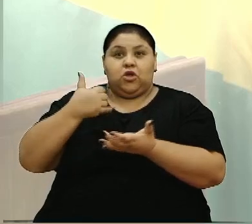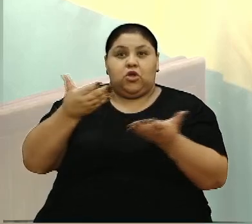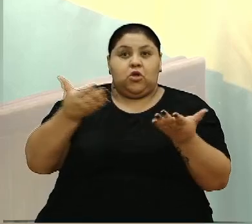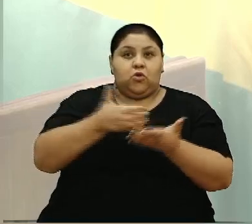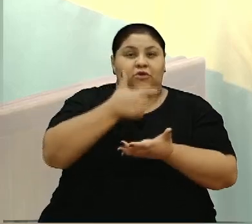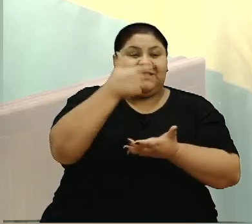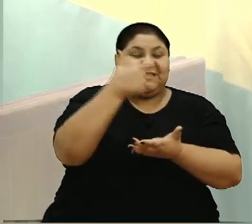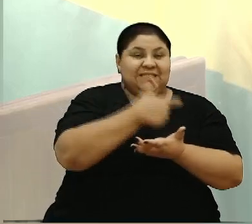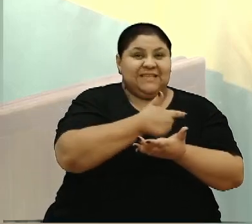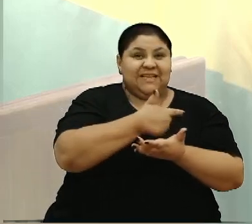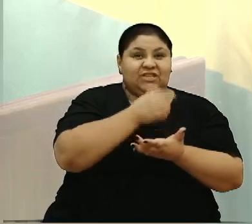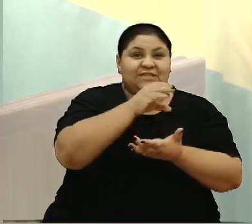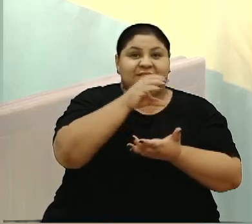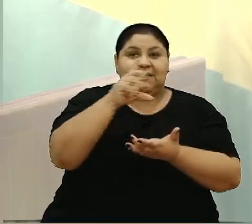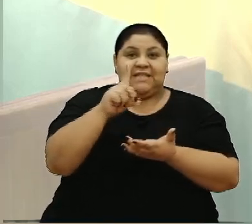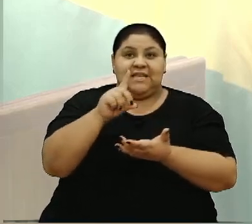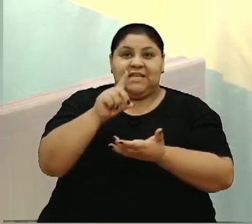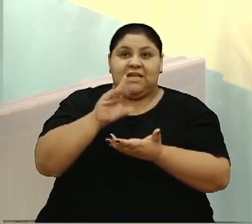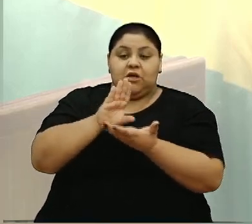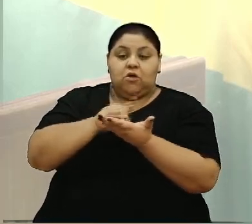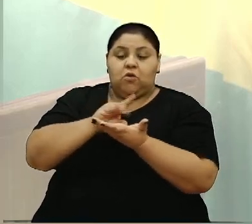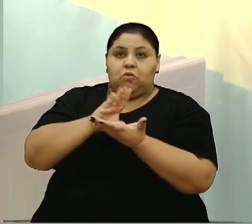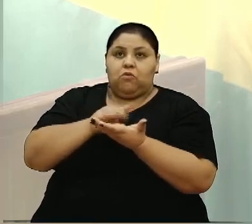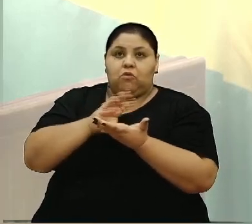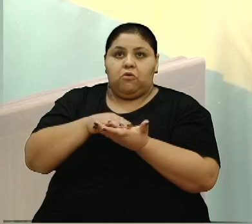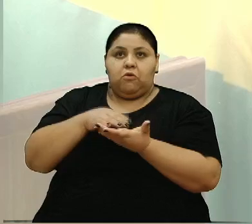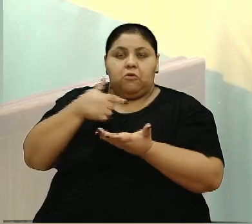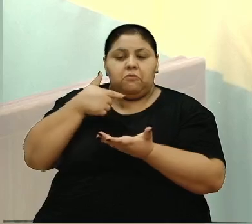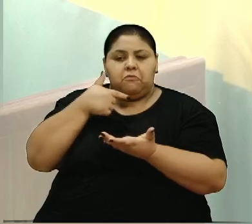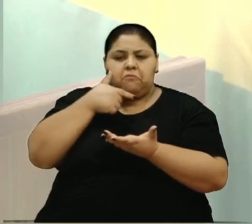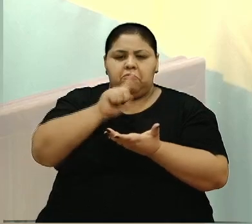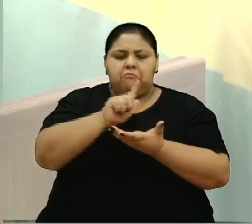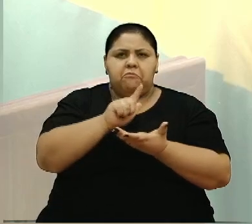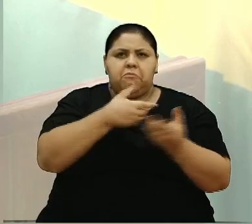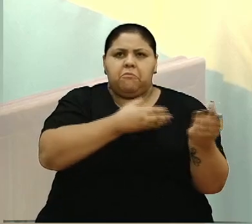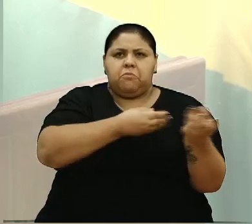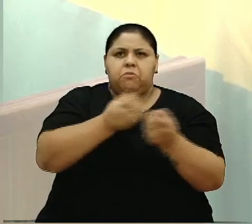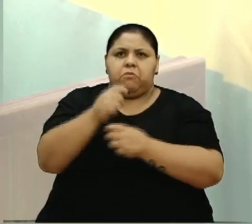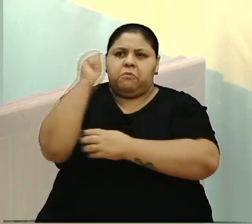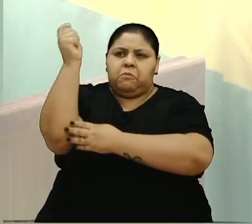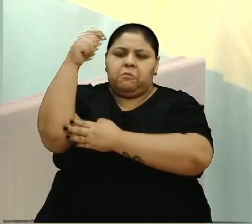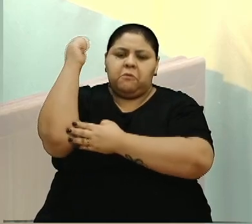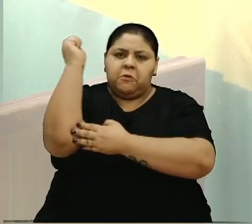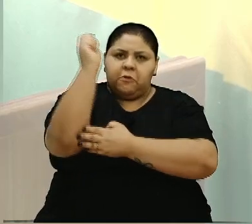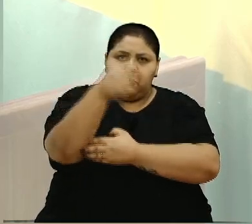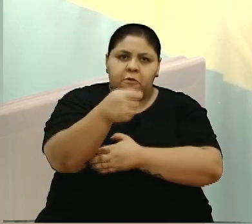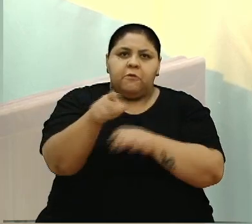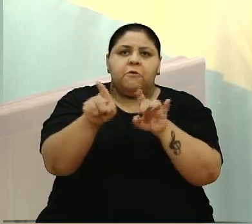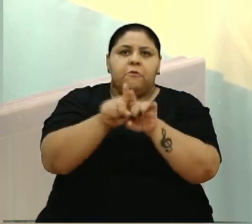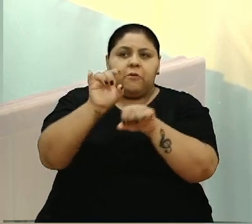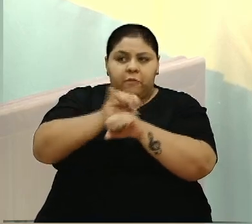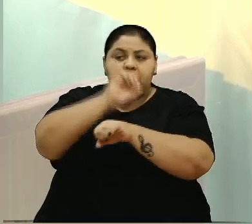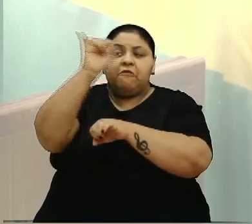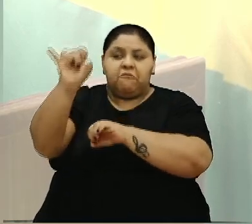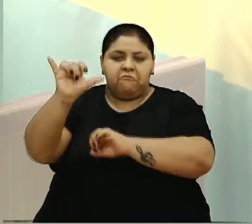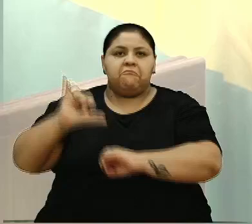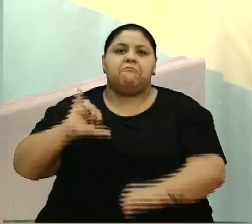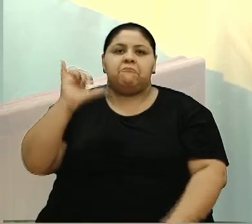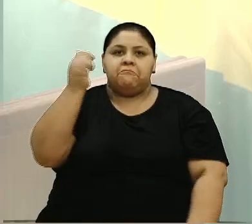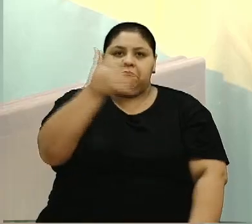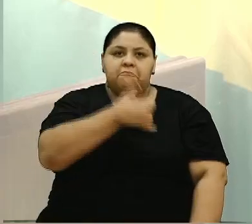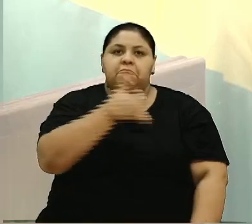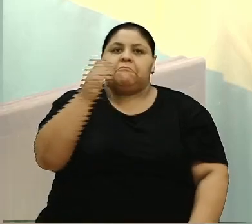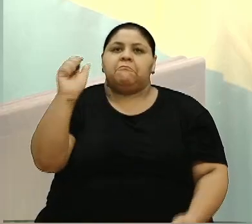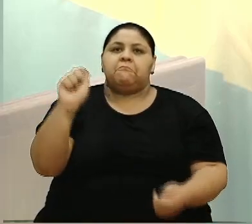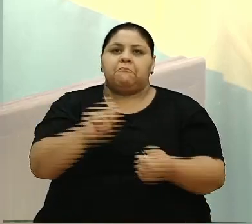CDs gravados. Venceu muitos rodeios, inclusive o Rodeio Internacional da Vacaria. Fizemos